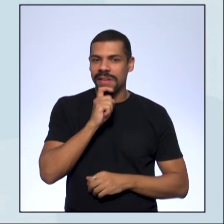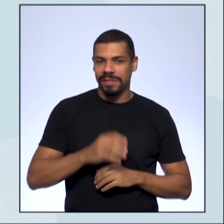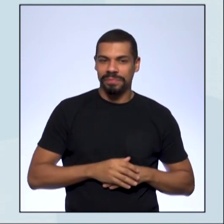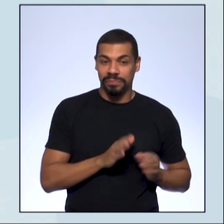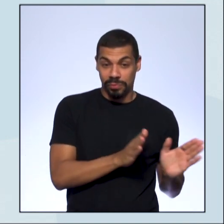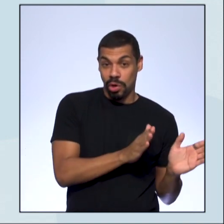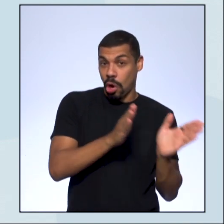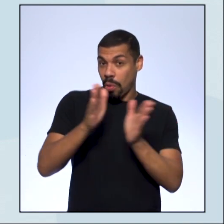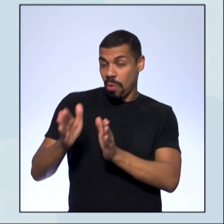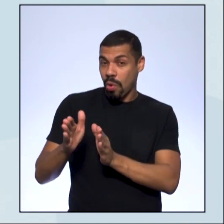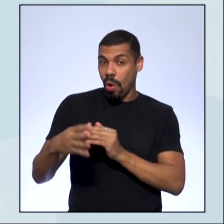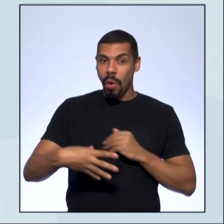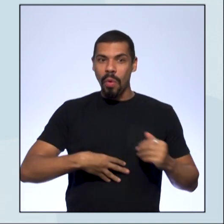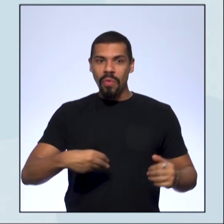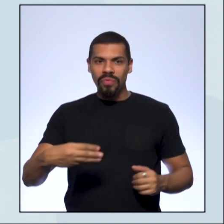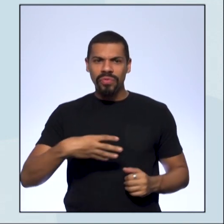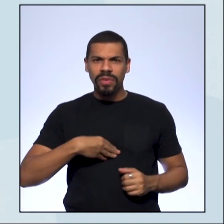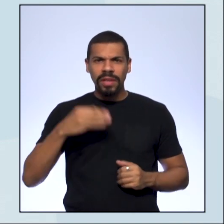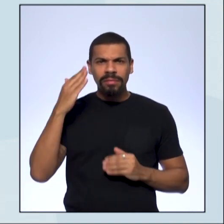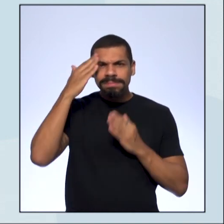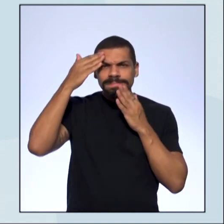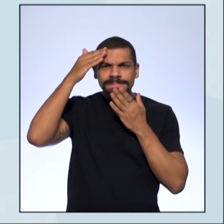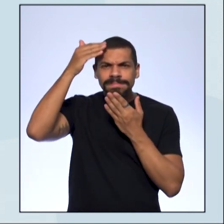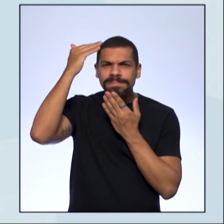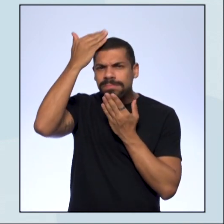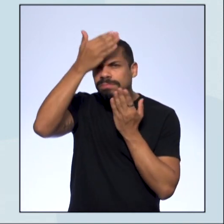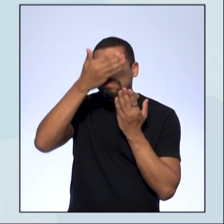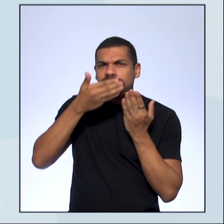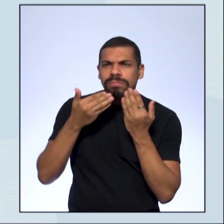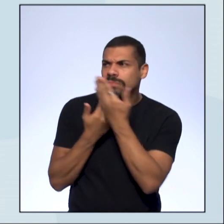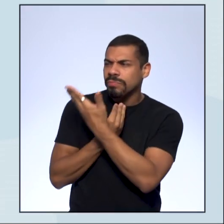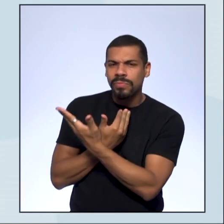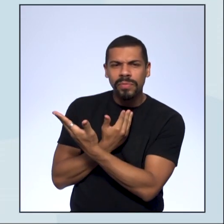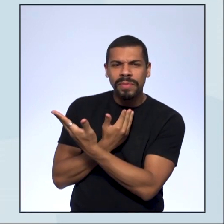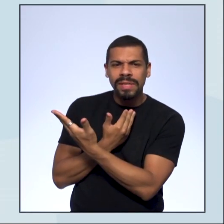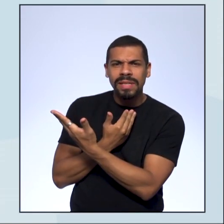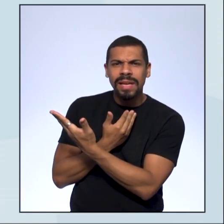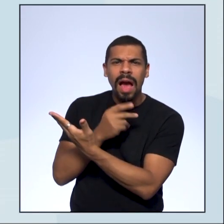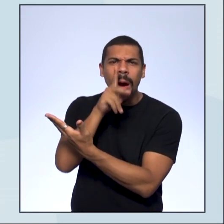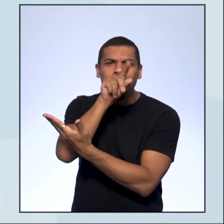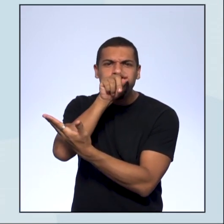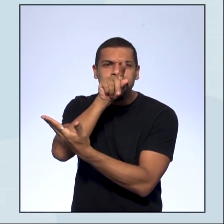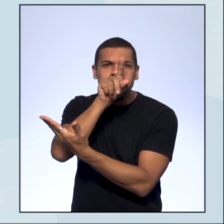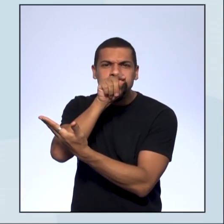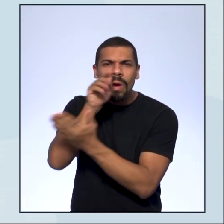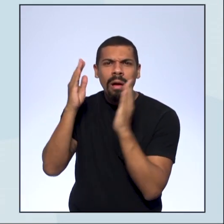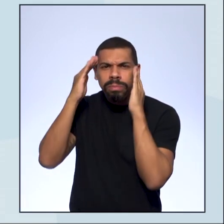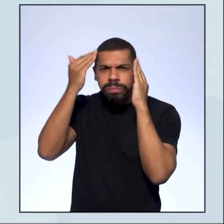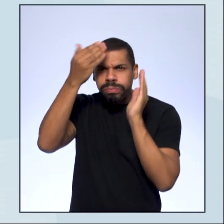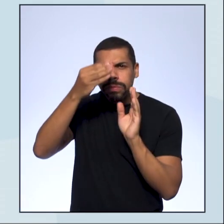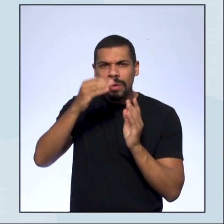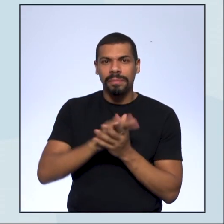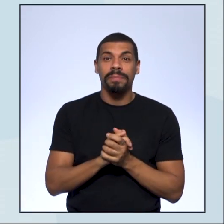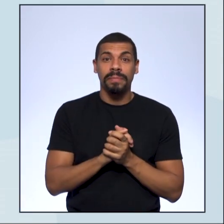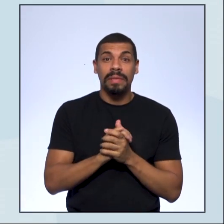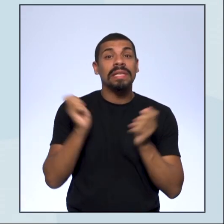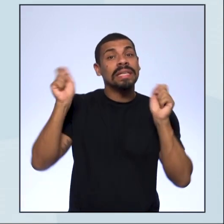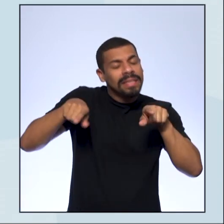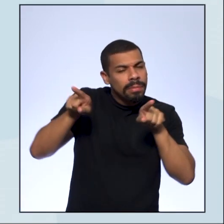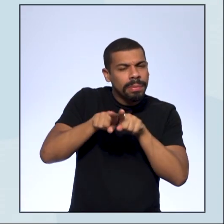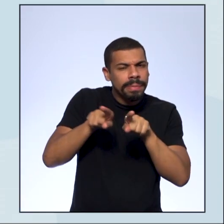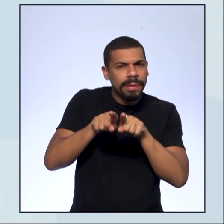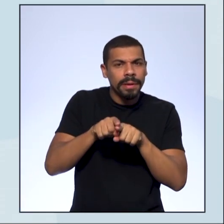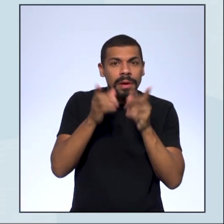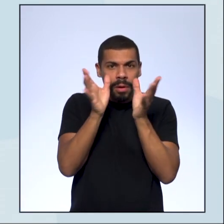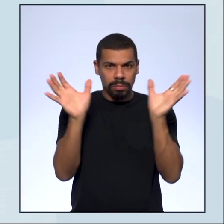cabeça dele é de ave, né? Uma cabeça de pássaro. E ele tem a coroa do Baixo Egito e do Alto Egito ao